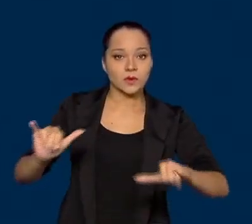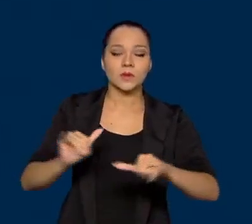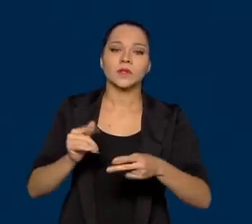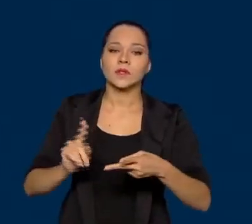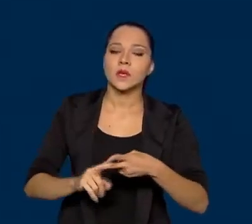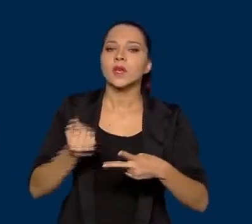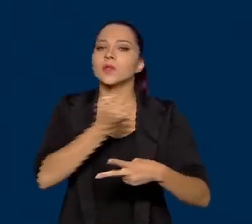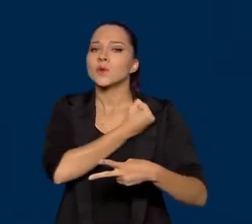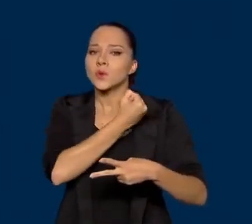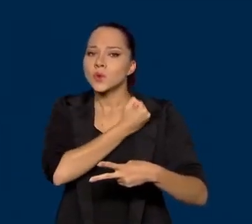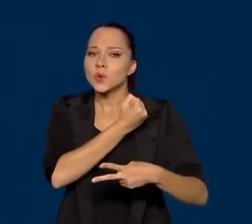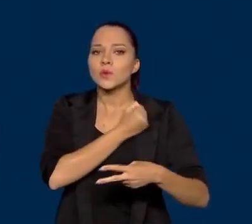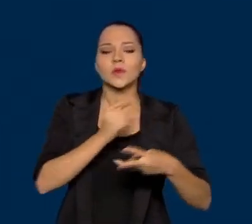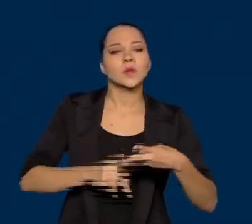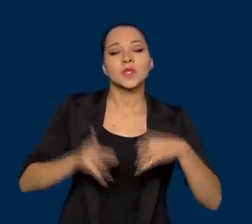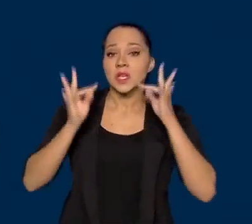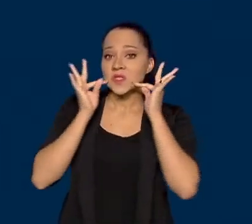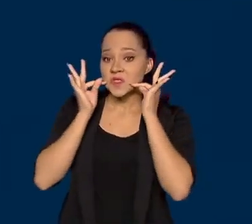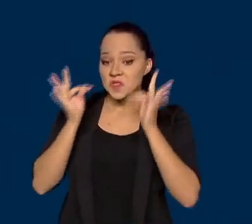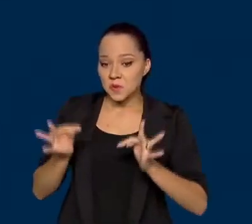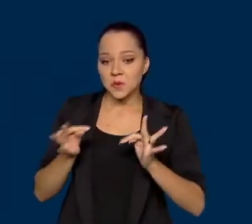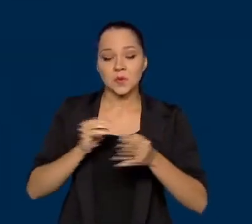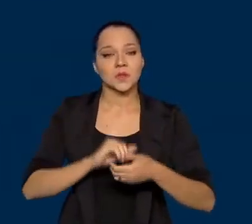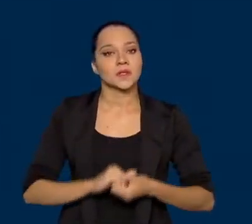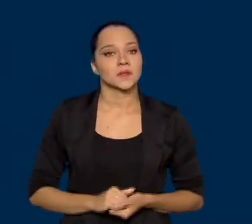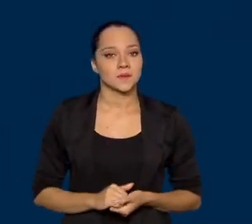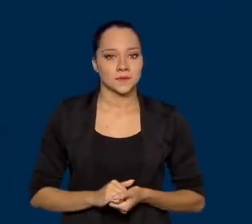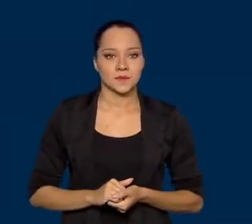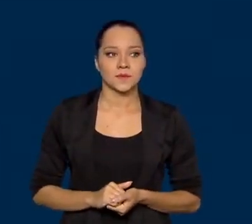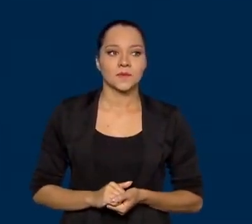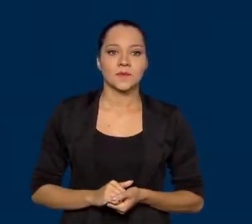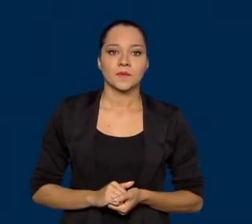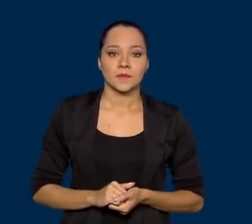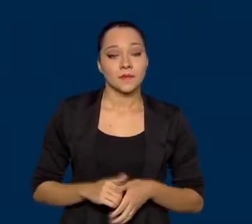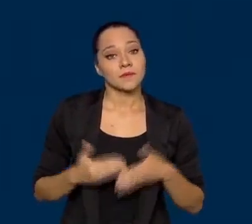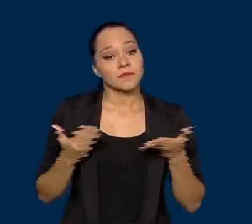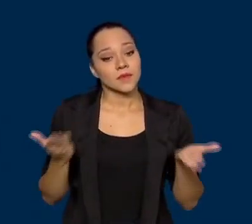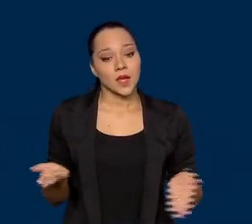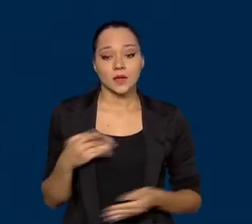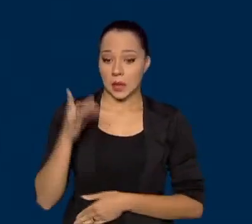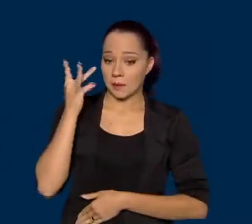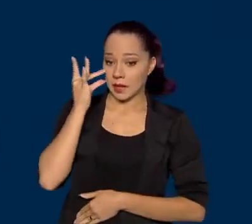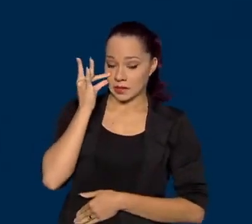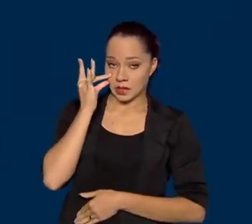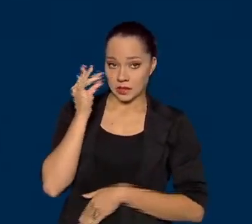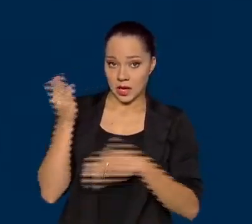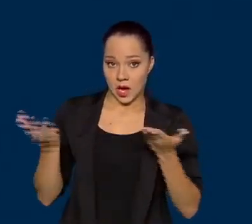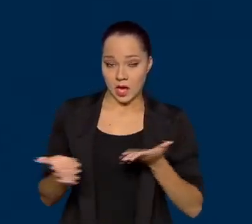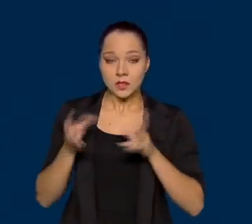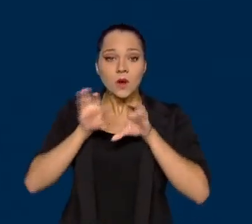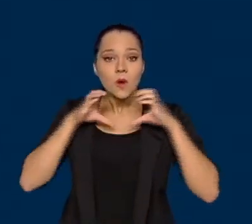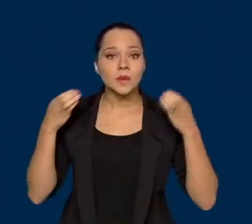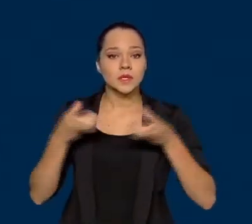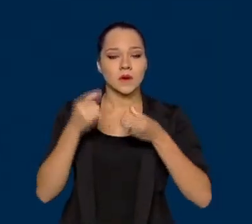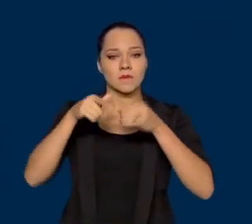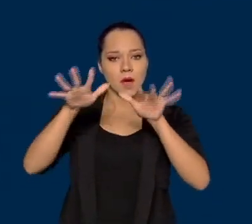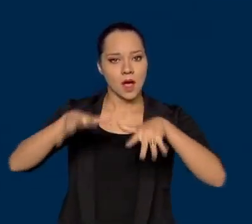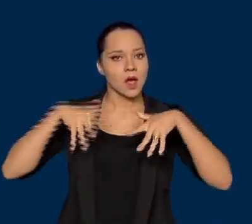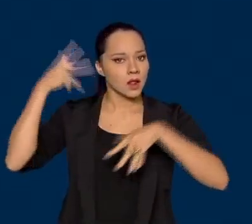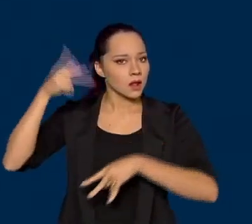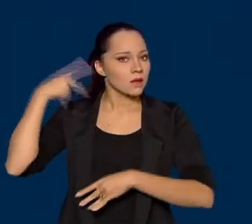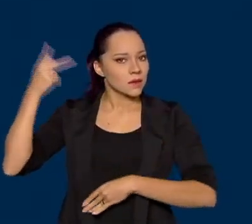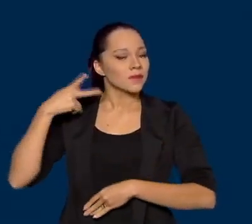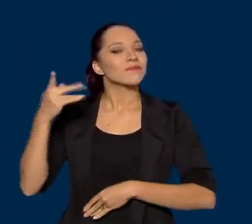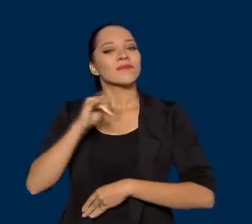de números, de testemunhos. Ou seja, a sua presença nessa comissão parlamentar de inquérito